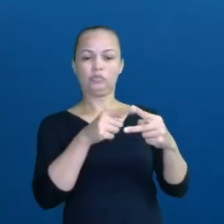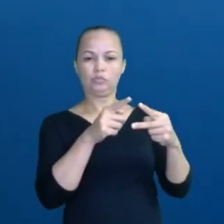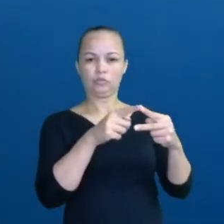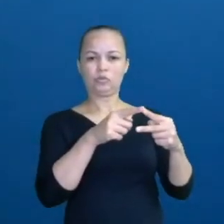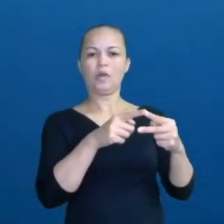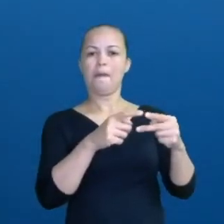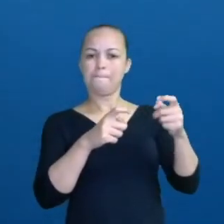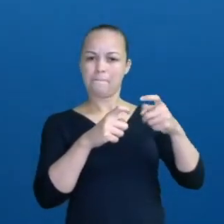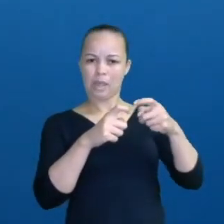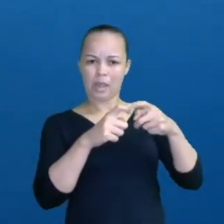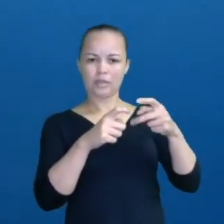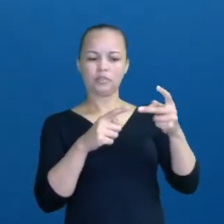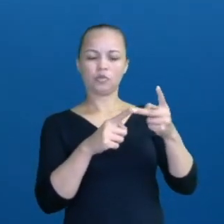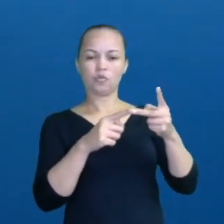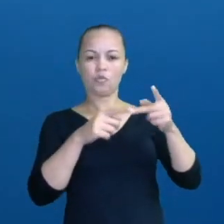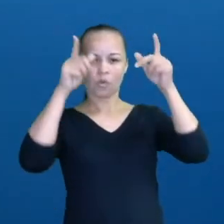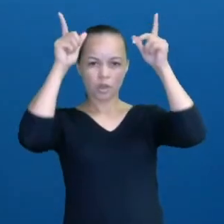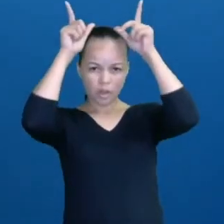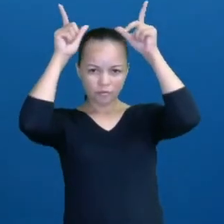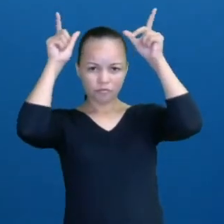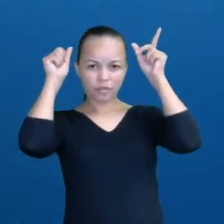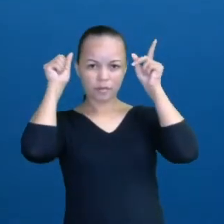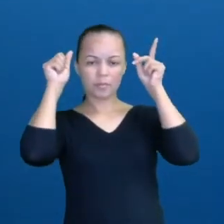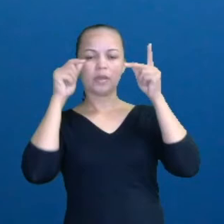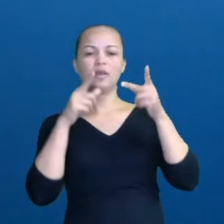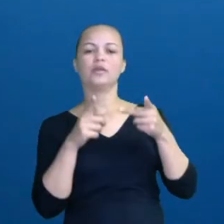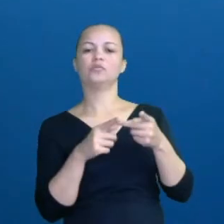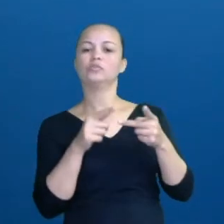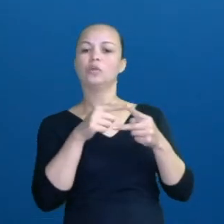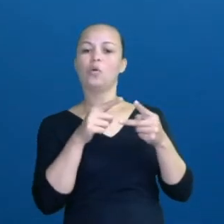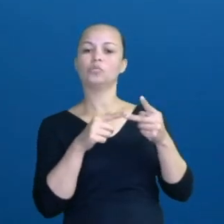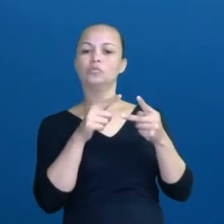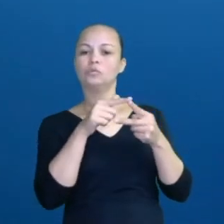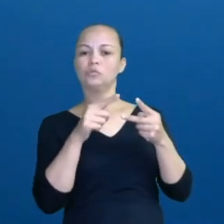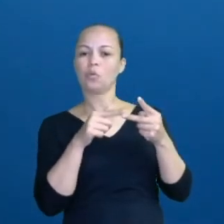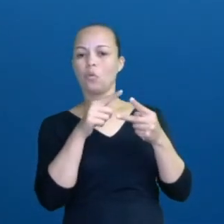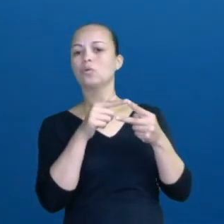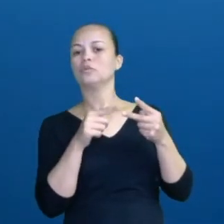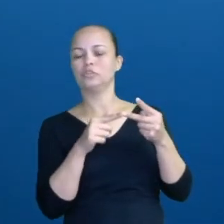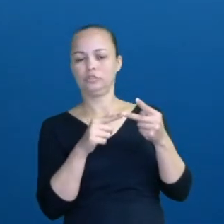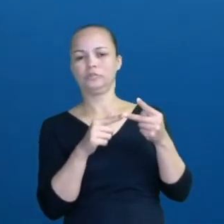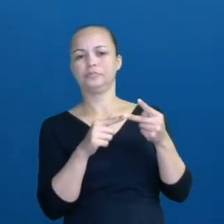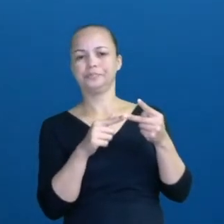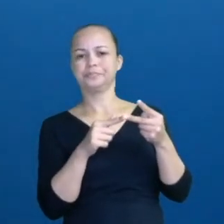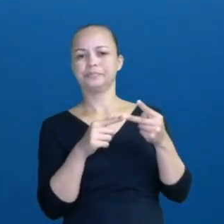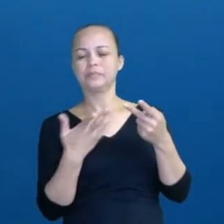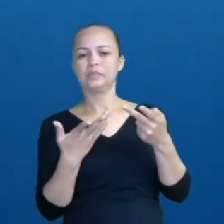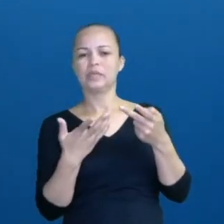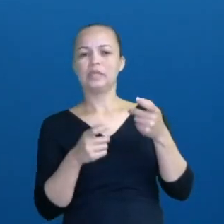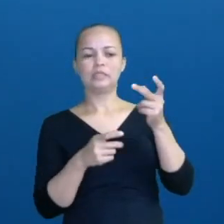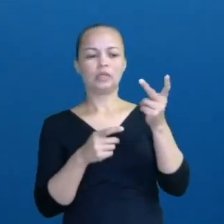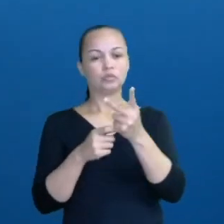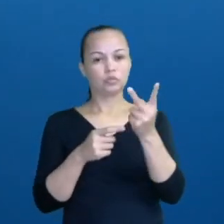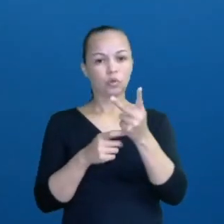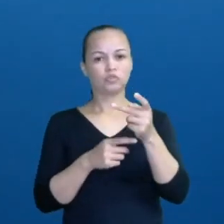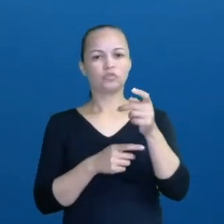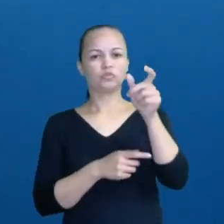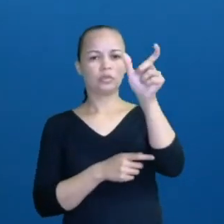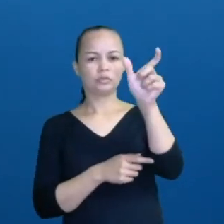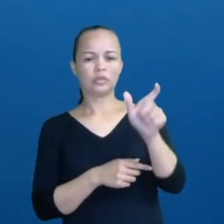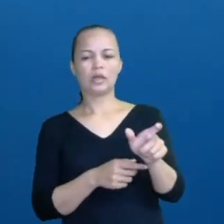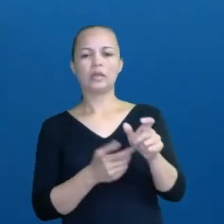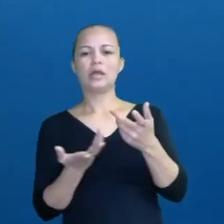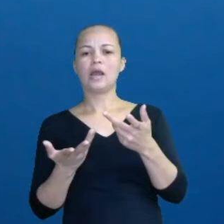dois núcleos. Médicos é o primeiro núcleo e enfermeiros é o segundo núcleo. E entre esses dois núcleos